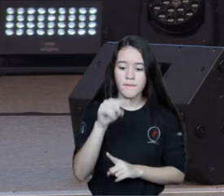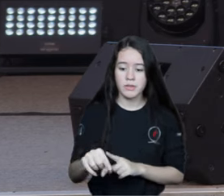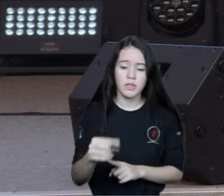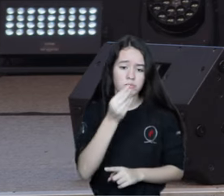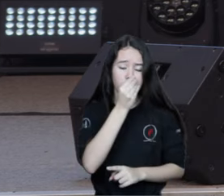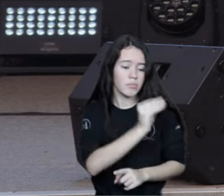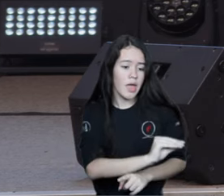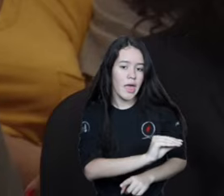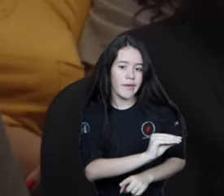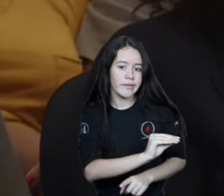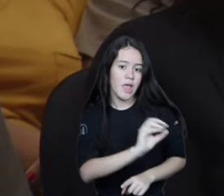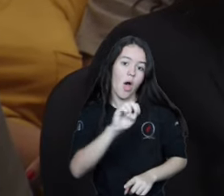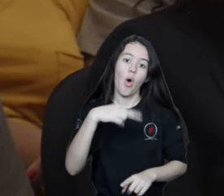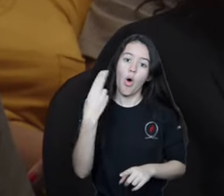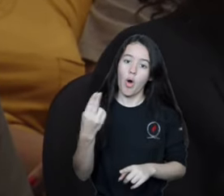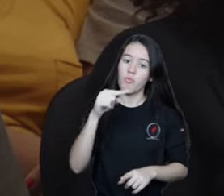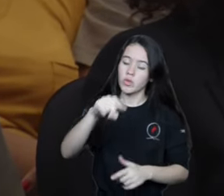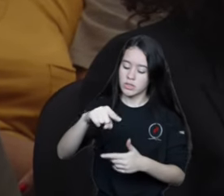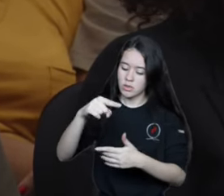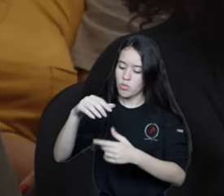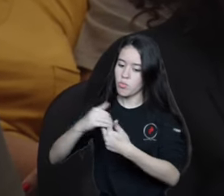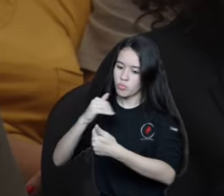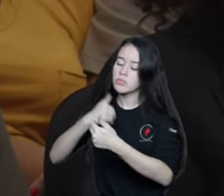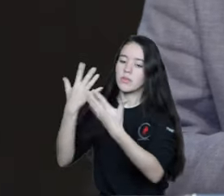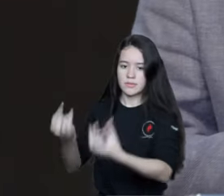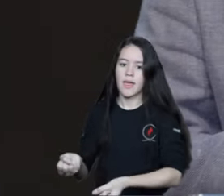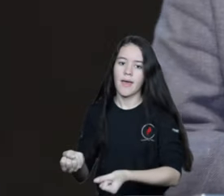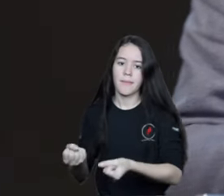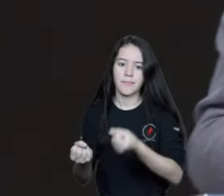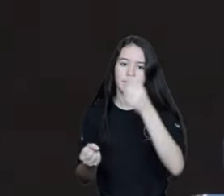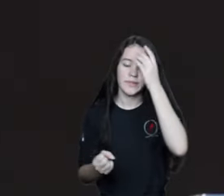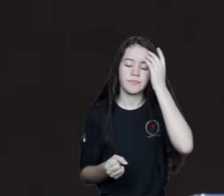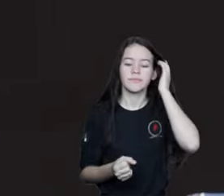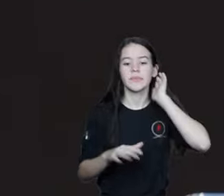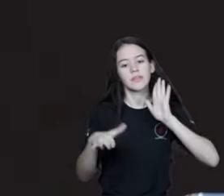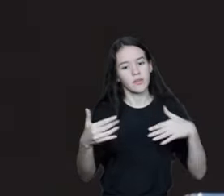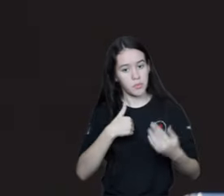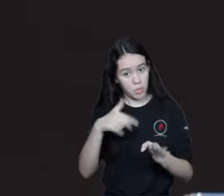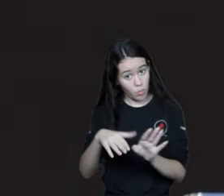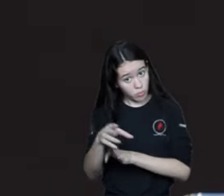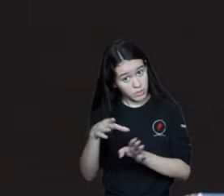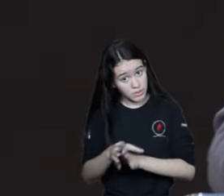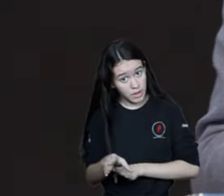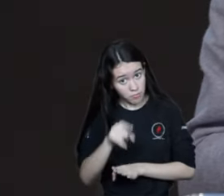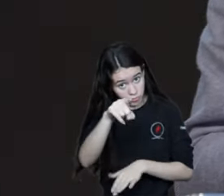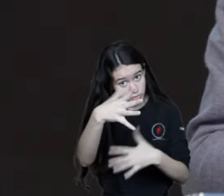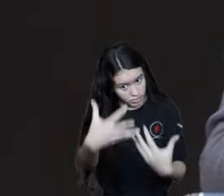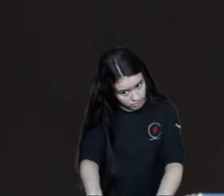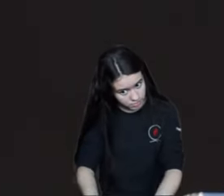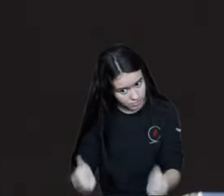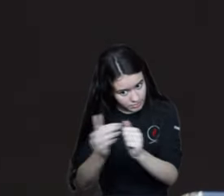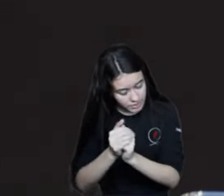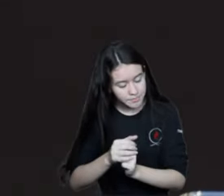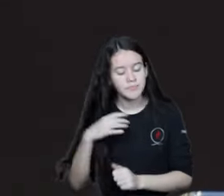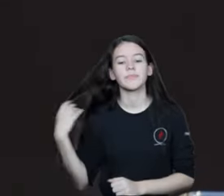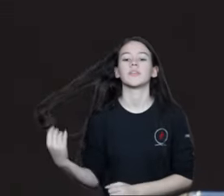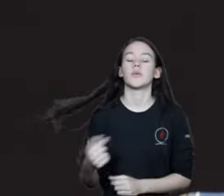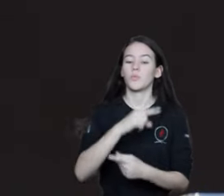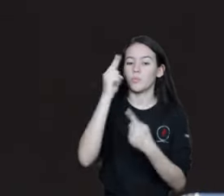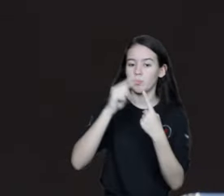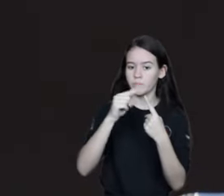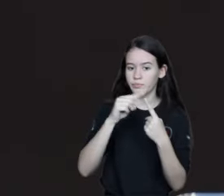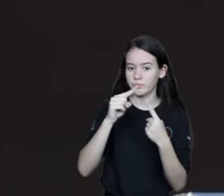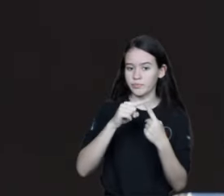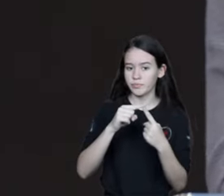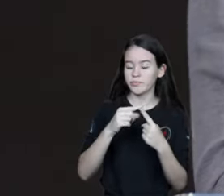sua vida os conselhos que você vai receber então vamos embora eu vou te dar uns conselhos aqui para que você possa ter uma vida feliz número um